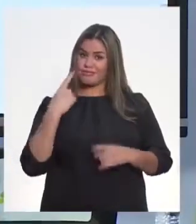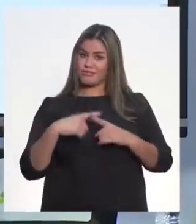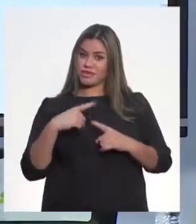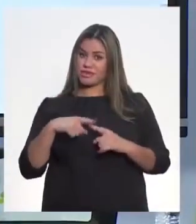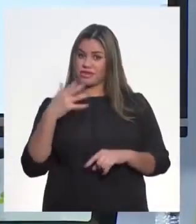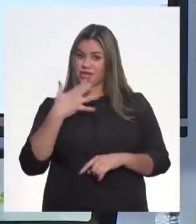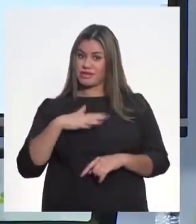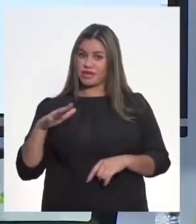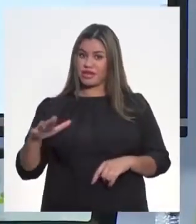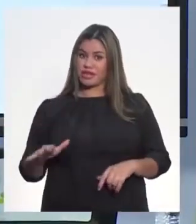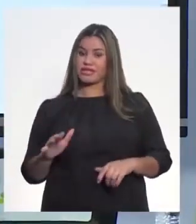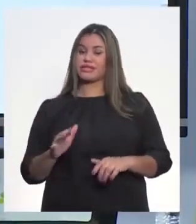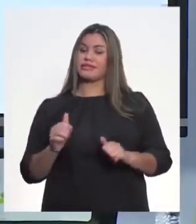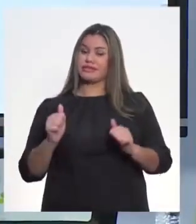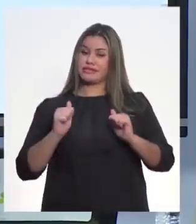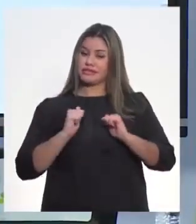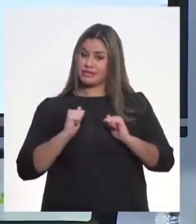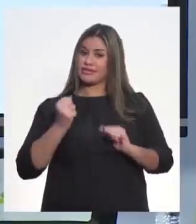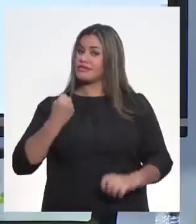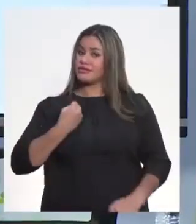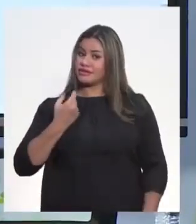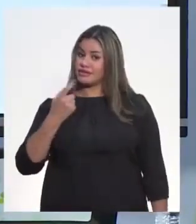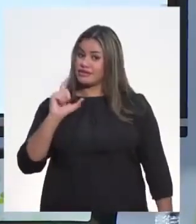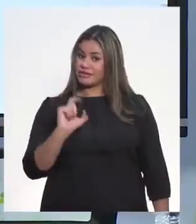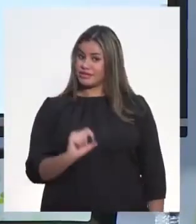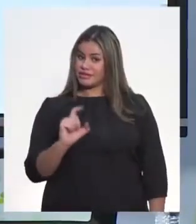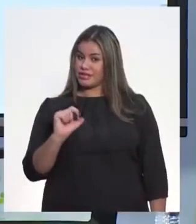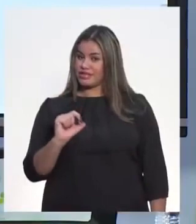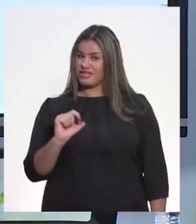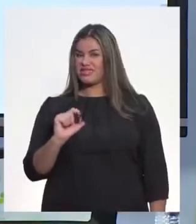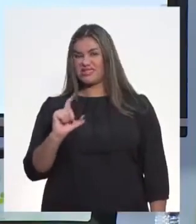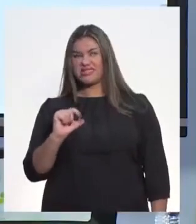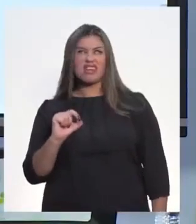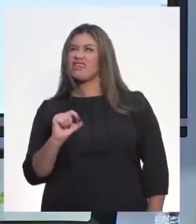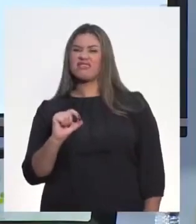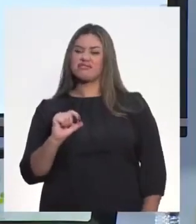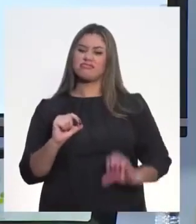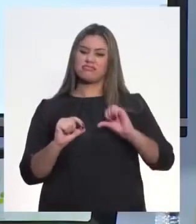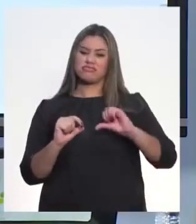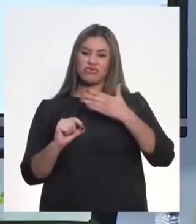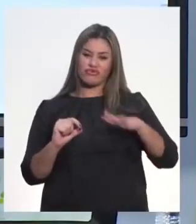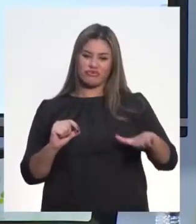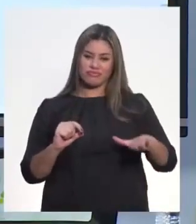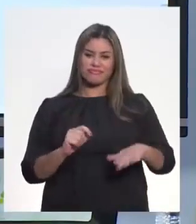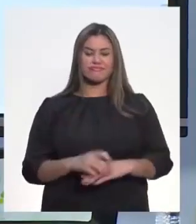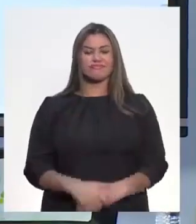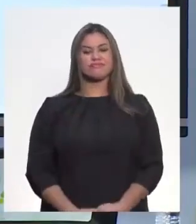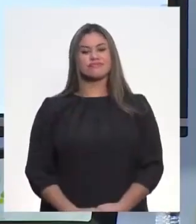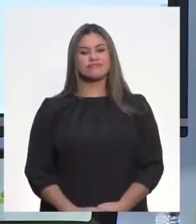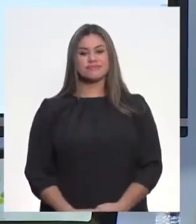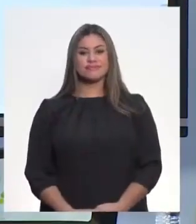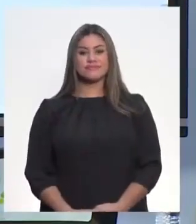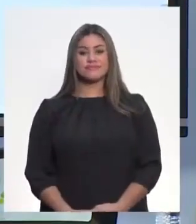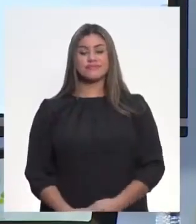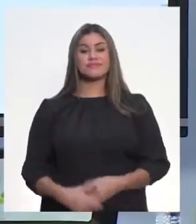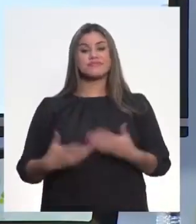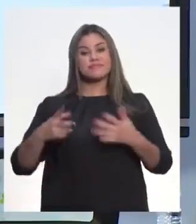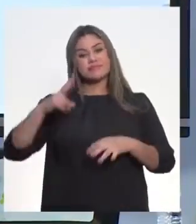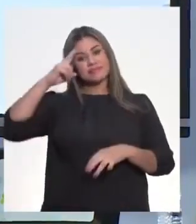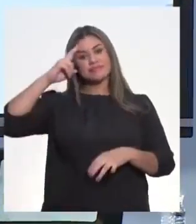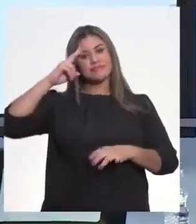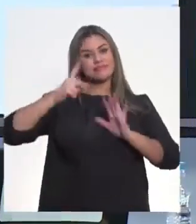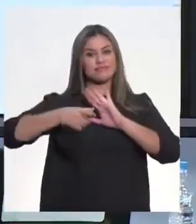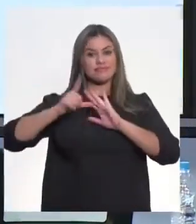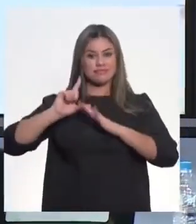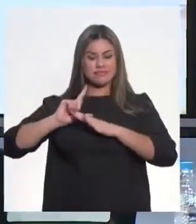ele é um aluninho nota 10, quer dizer, 9,5, né? Mas lembra que a gente conversou ontem sobre uma